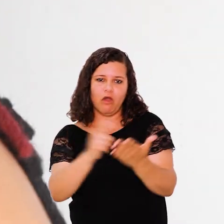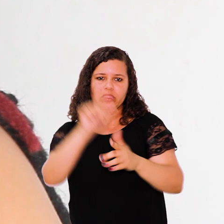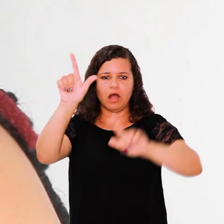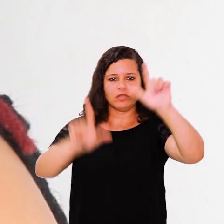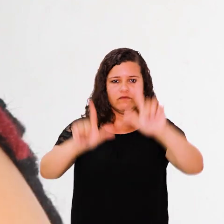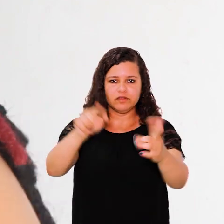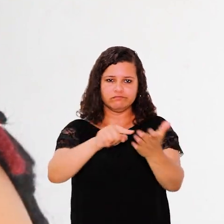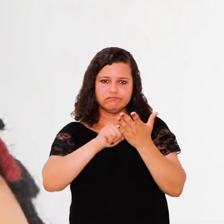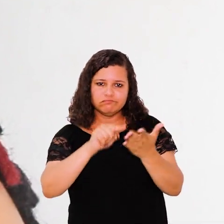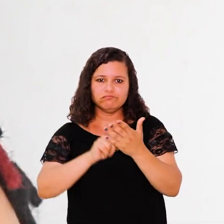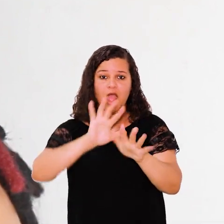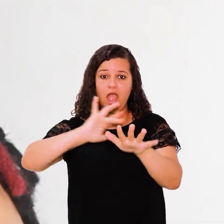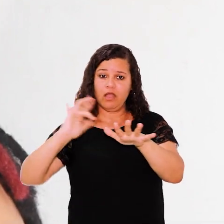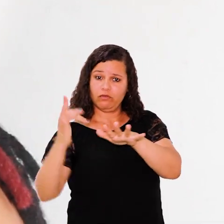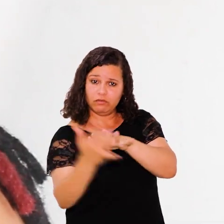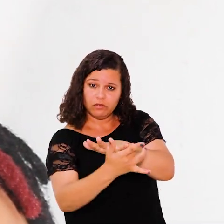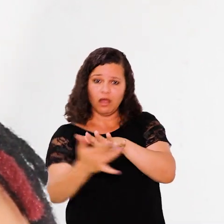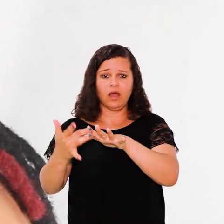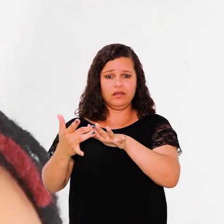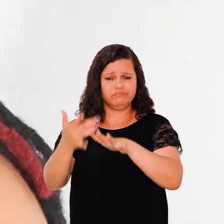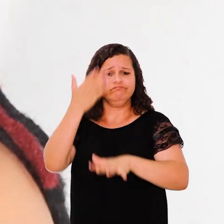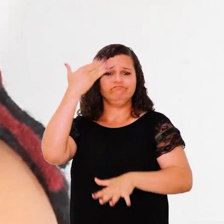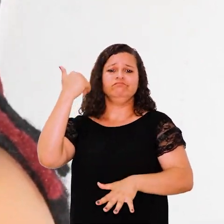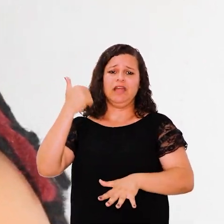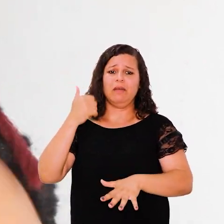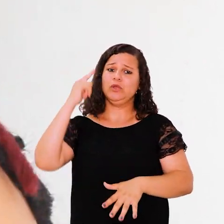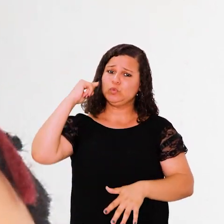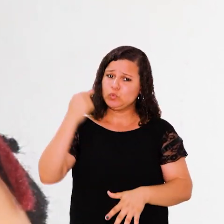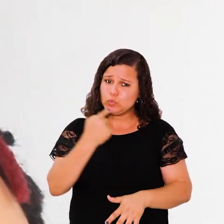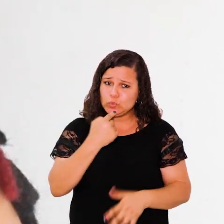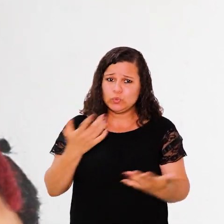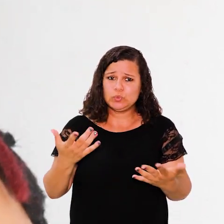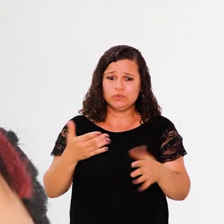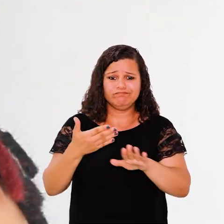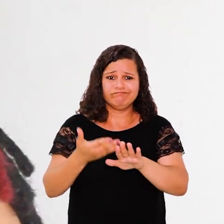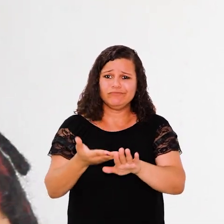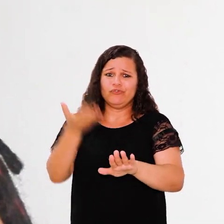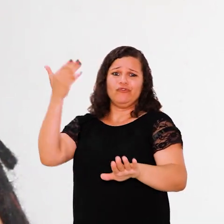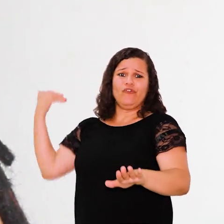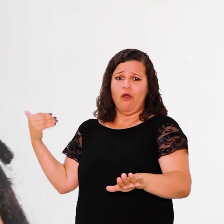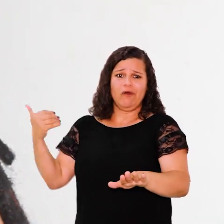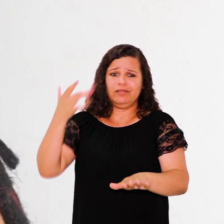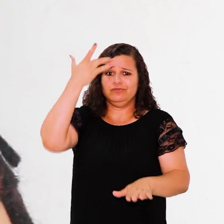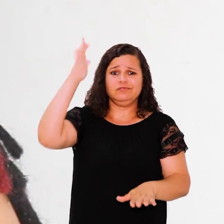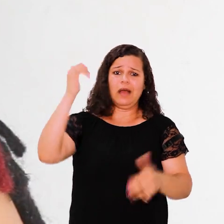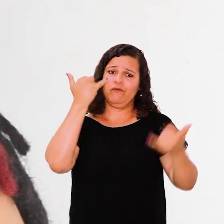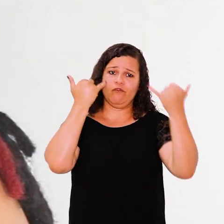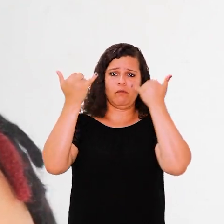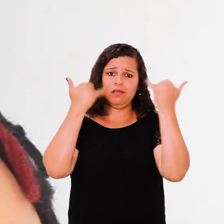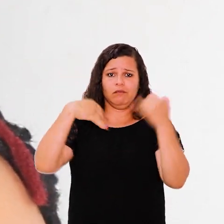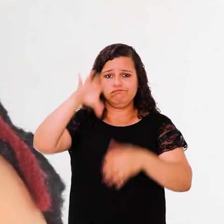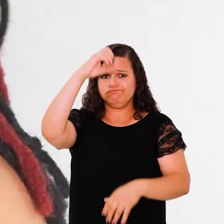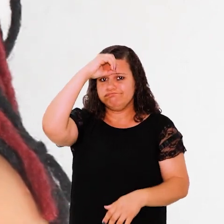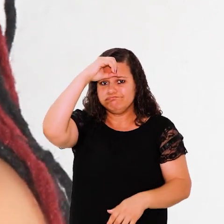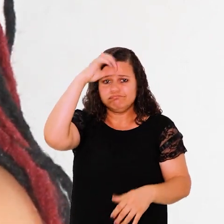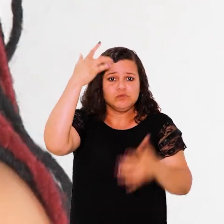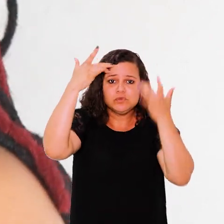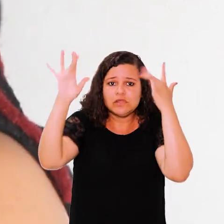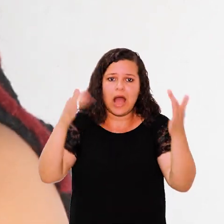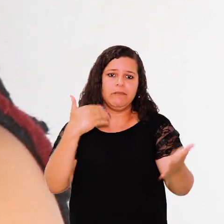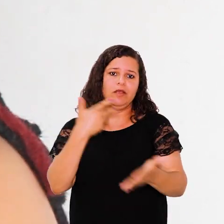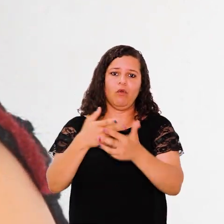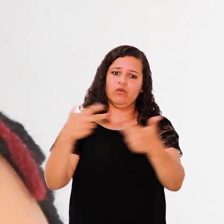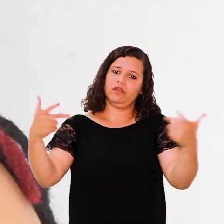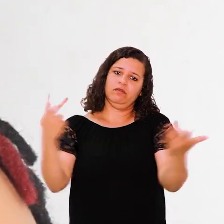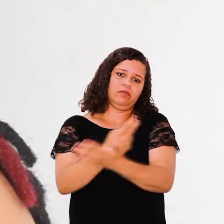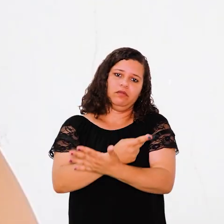jornais televisivos, redes sociais também. E os surdos ficam à margem dessas informações. Os surdos realmente não sabem de tudo o